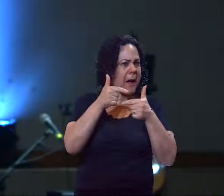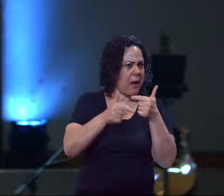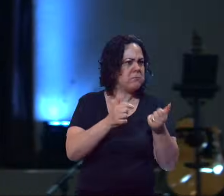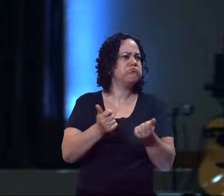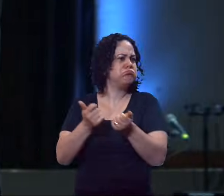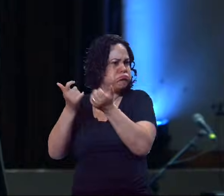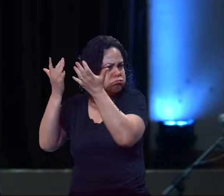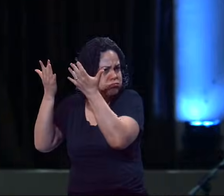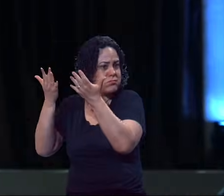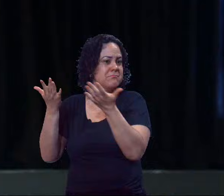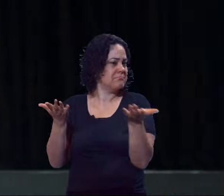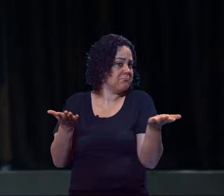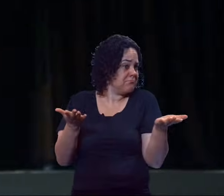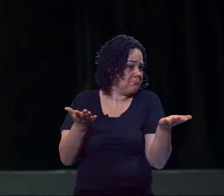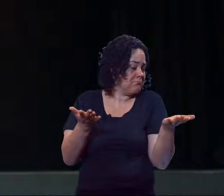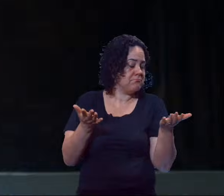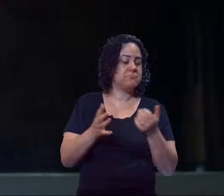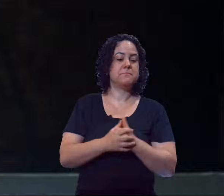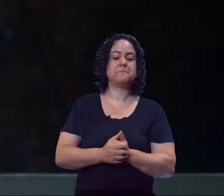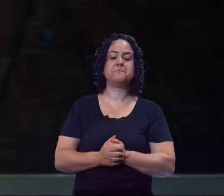Trabalhos. Eu lembro que